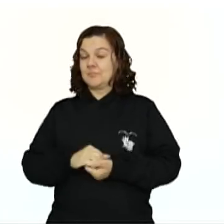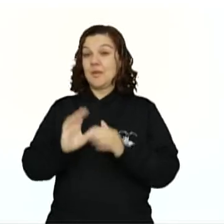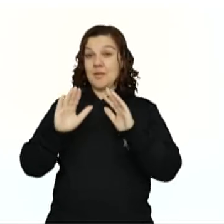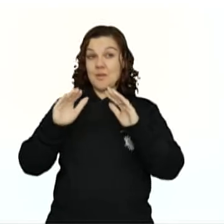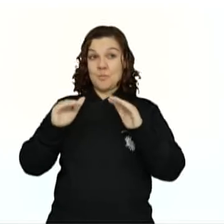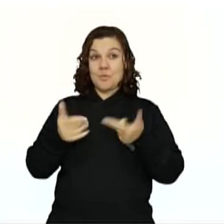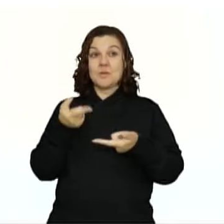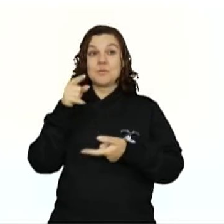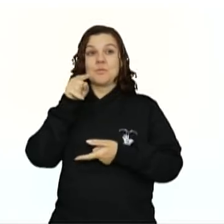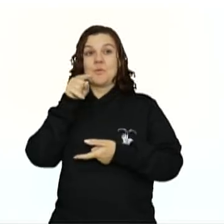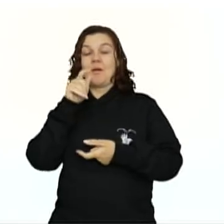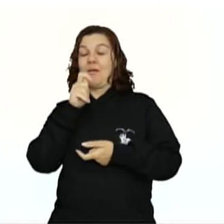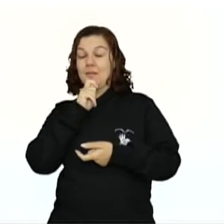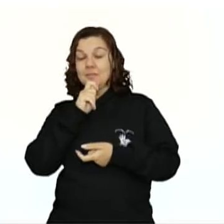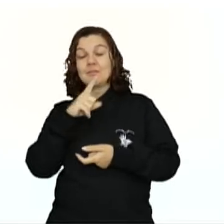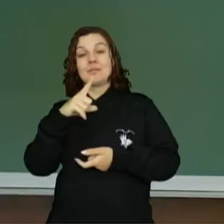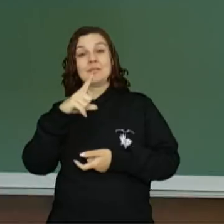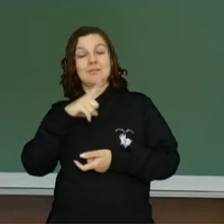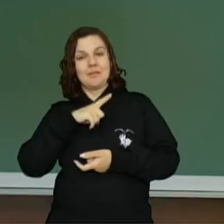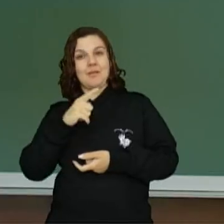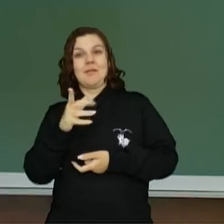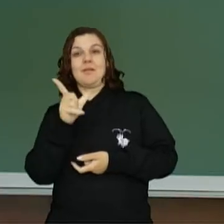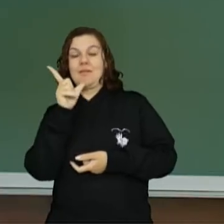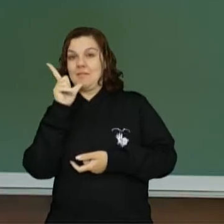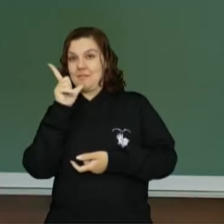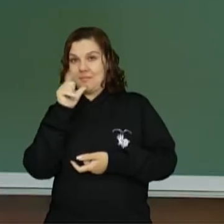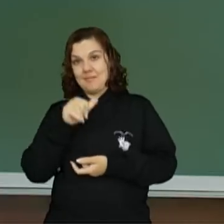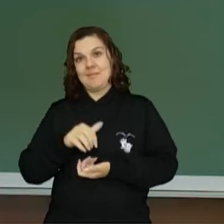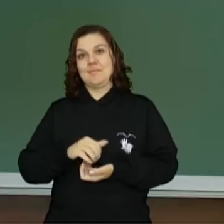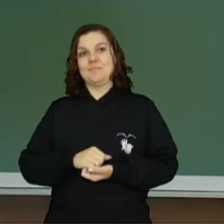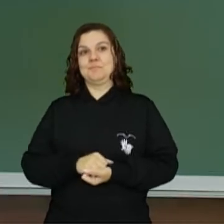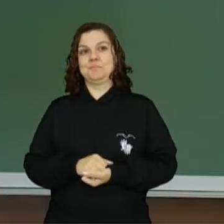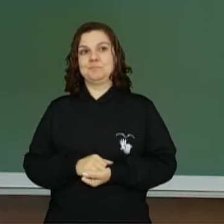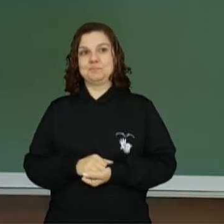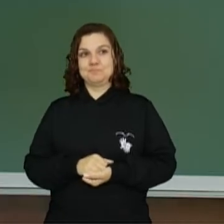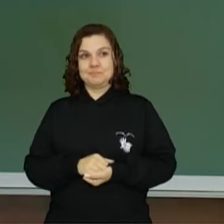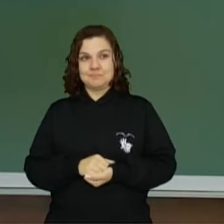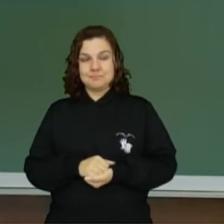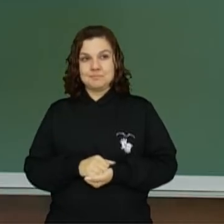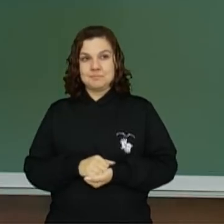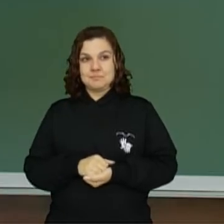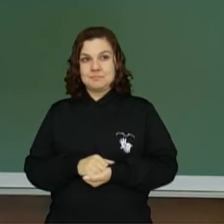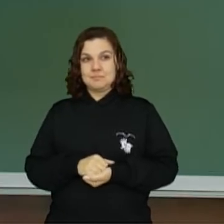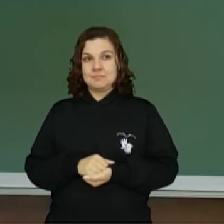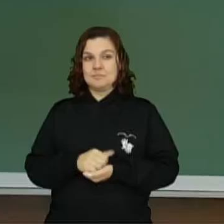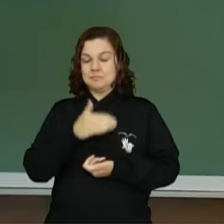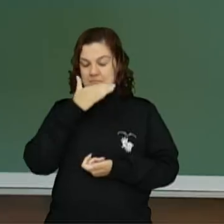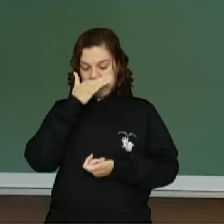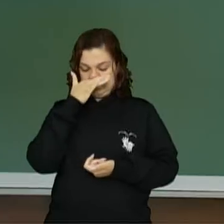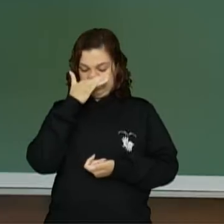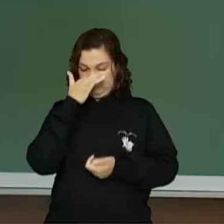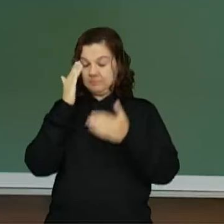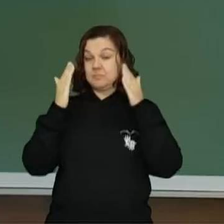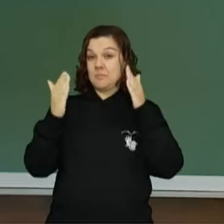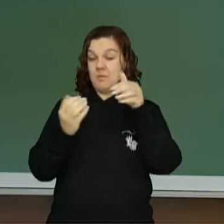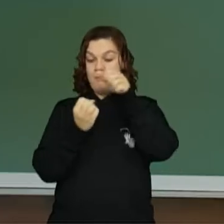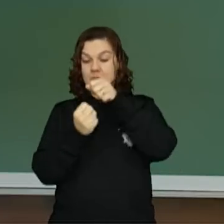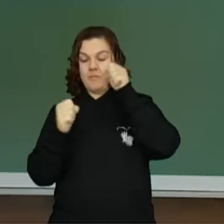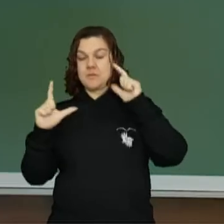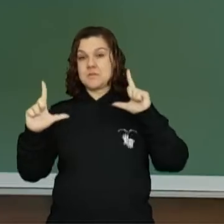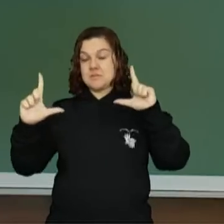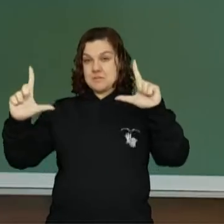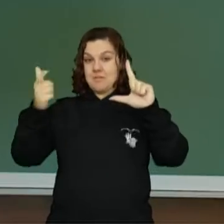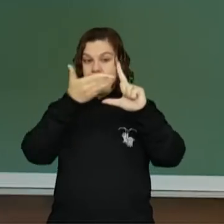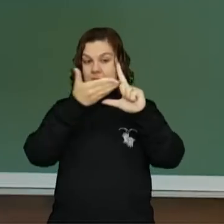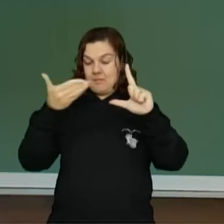água, enquanto ainda existe água. Então, esse cartaz, essa